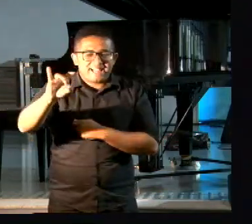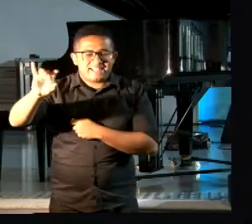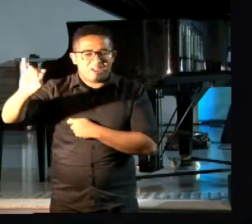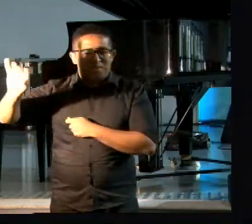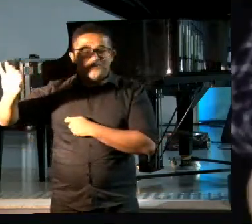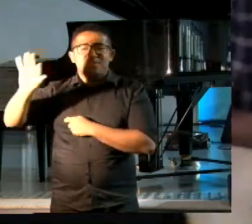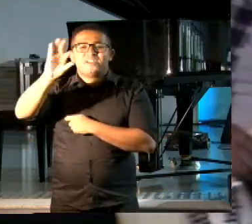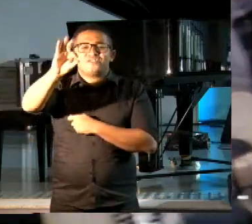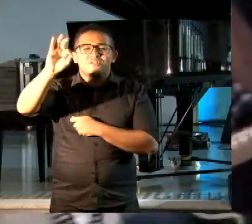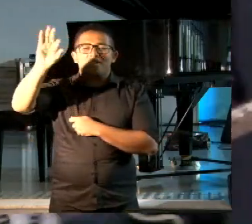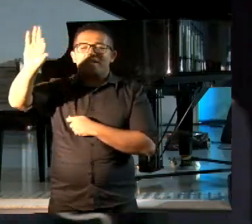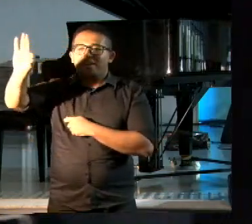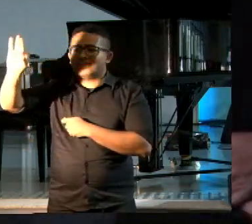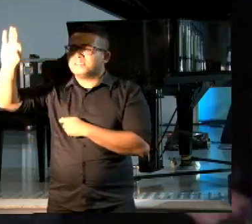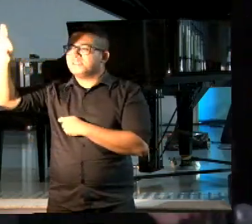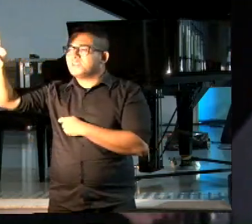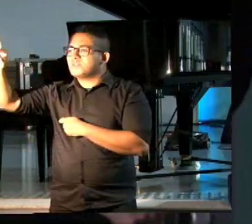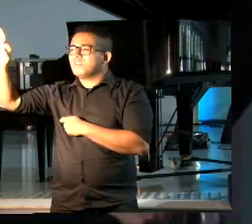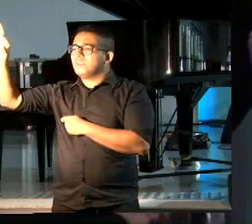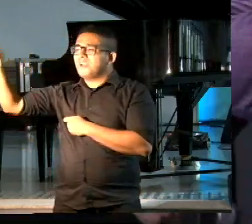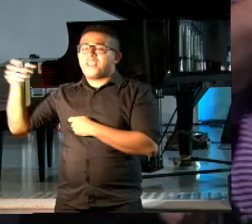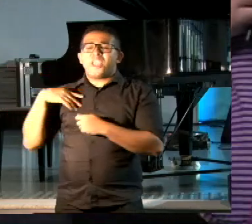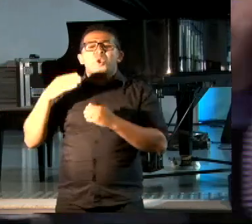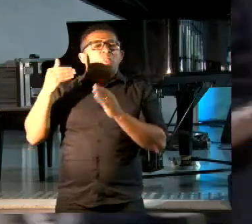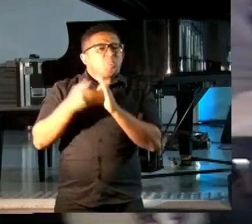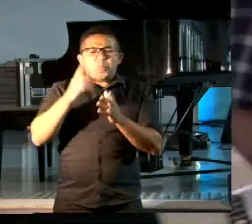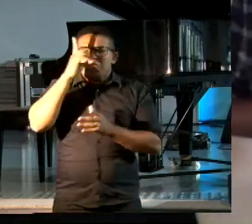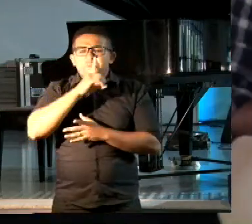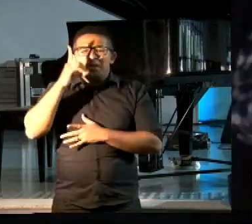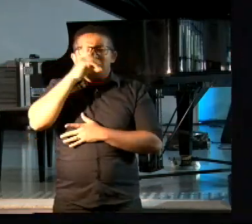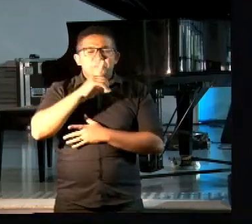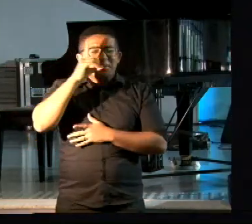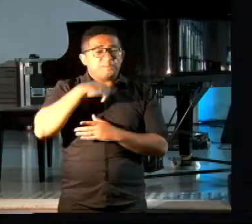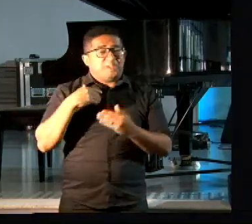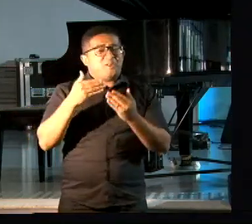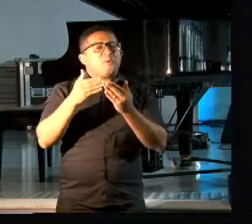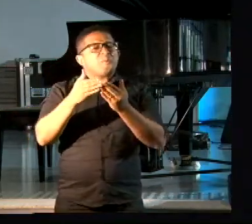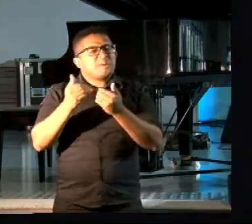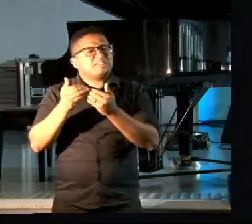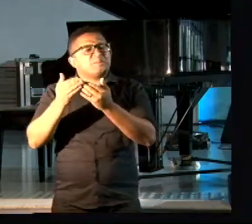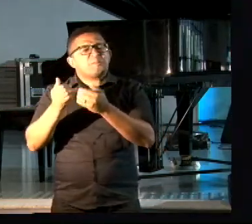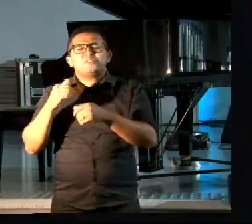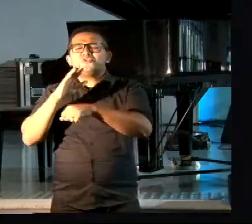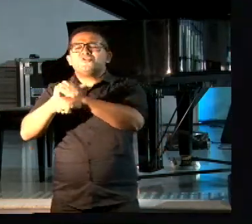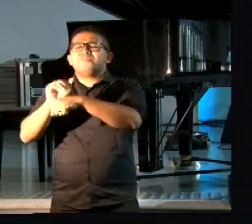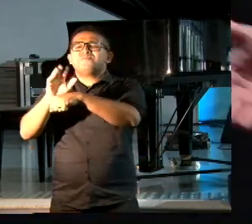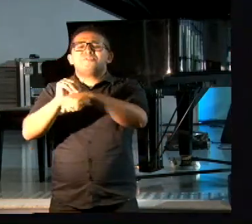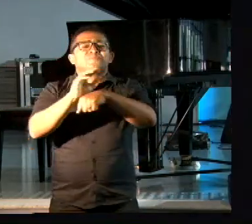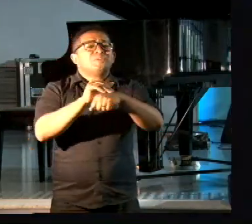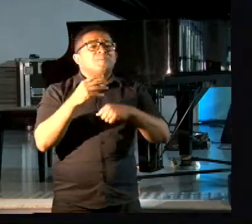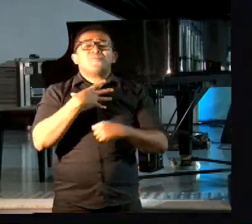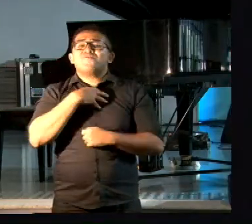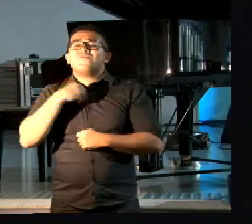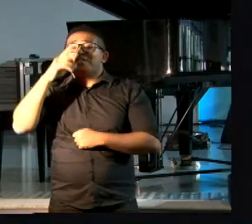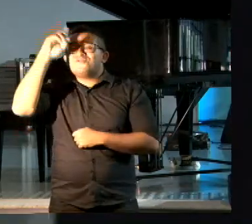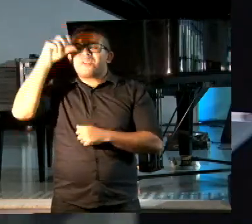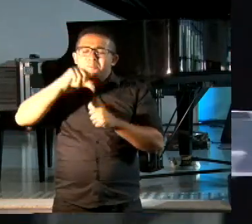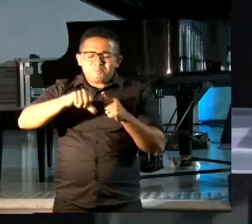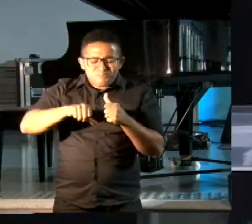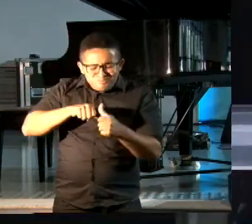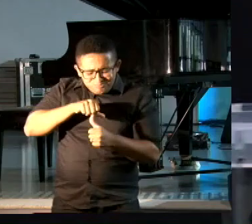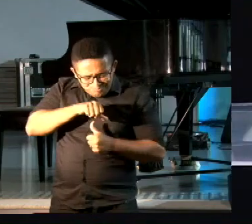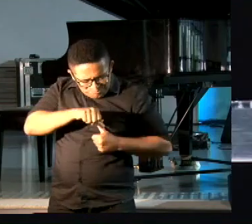Eu faço domingo após domingo apelo para os filhos de Deus, para que mudem o seu